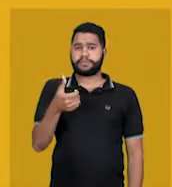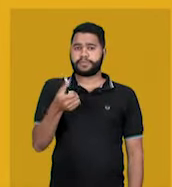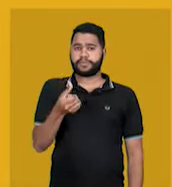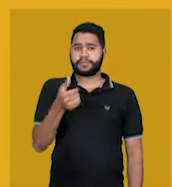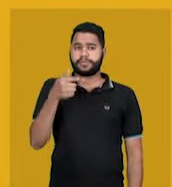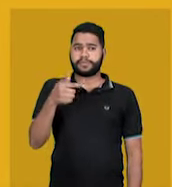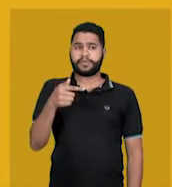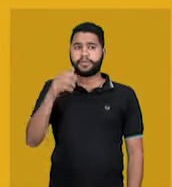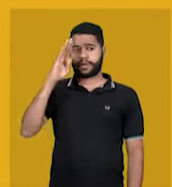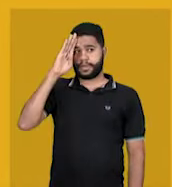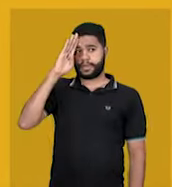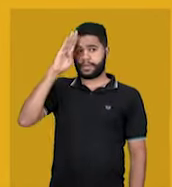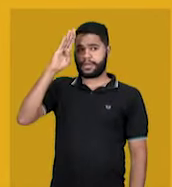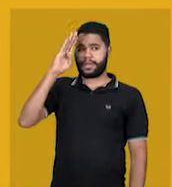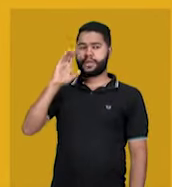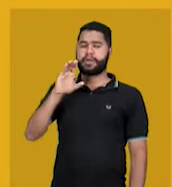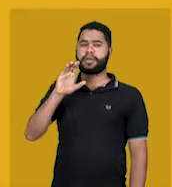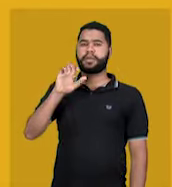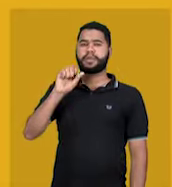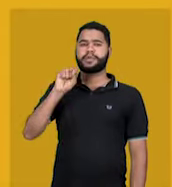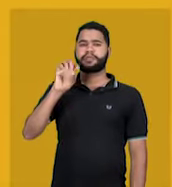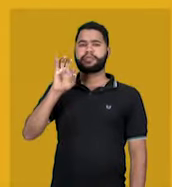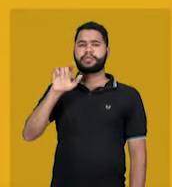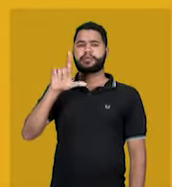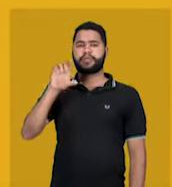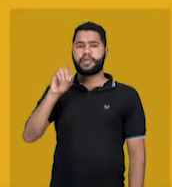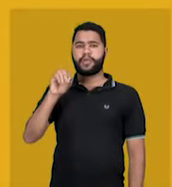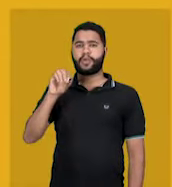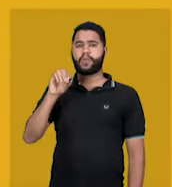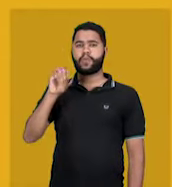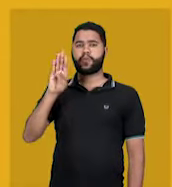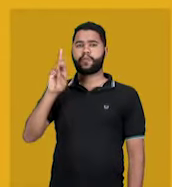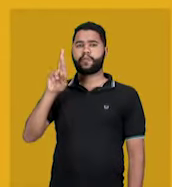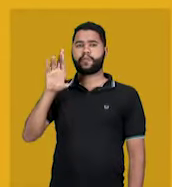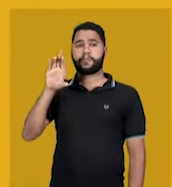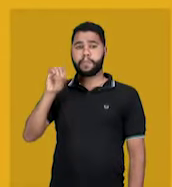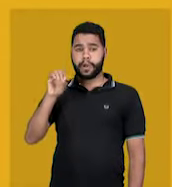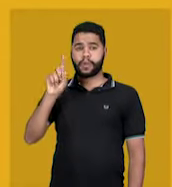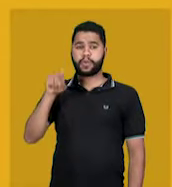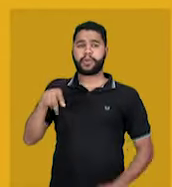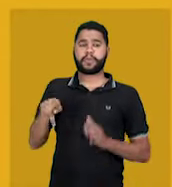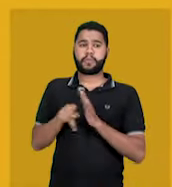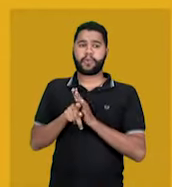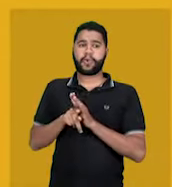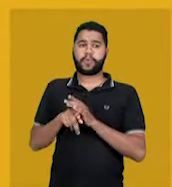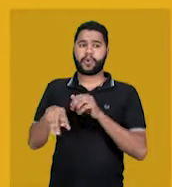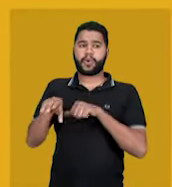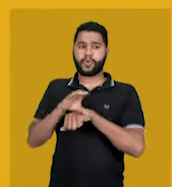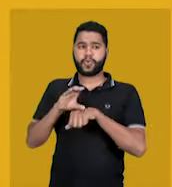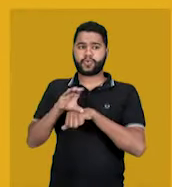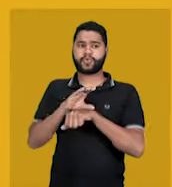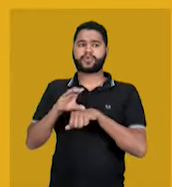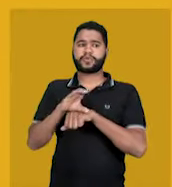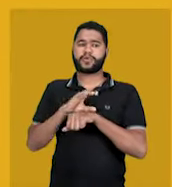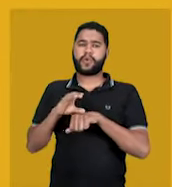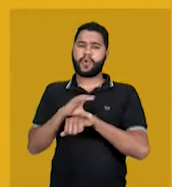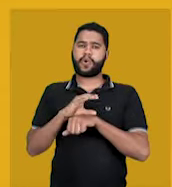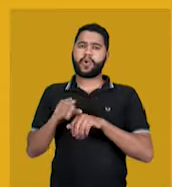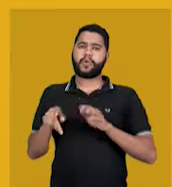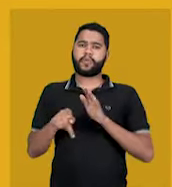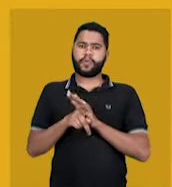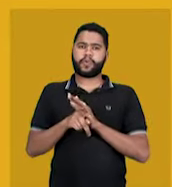liderança do general Castelo Branco, é o momento, né, em que vai ser promulgada a Constituição da ditadura, né, a Constituição